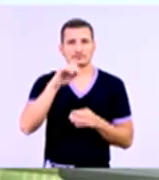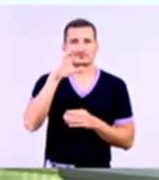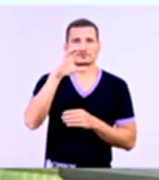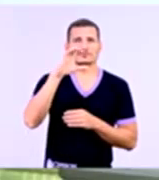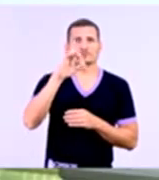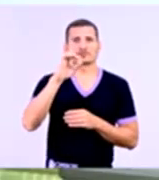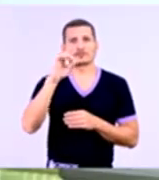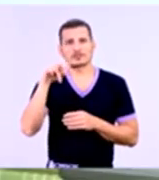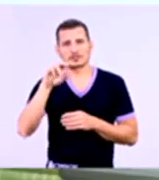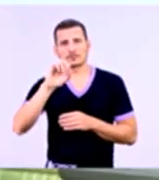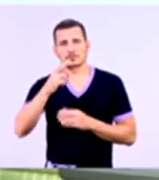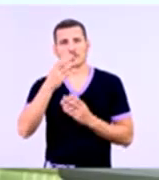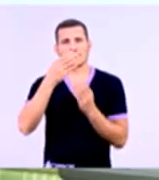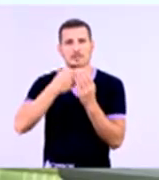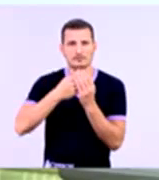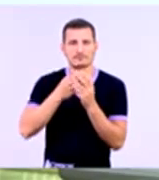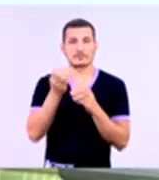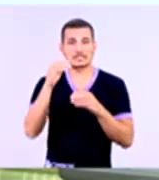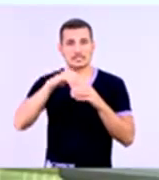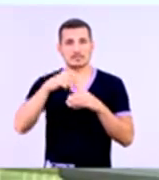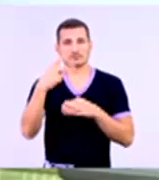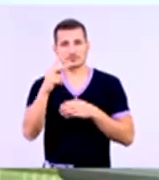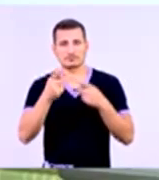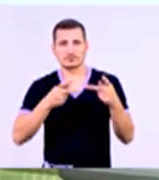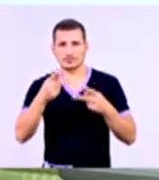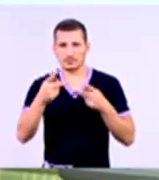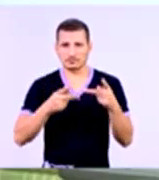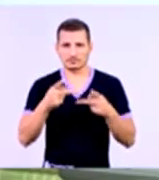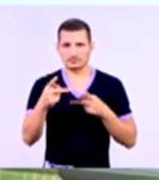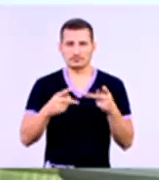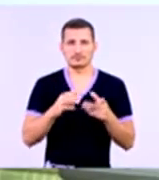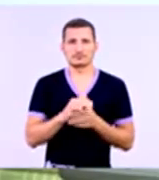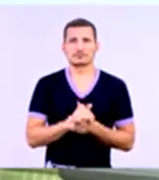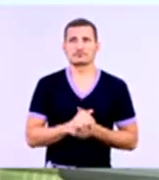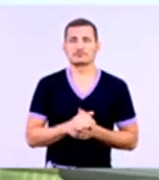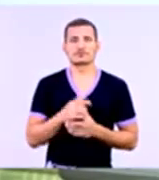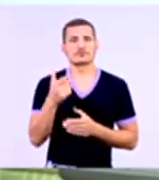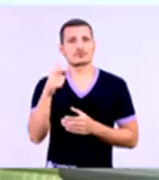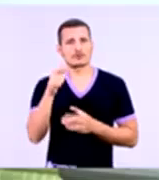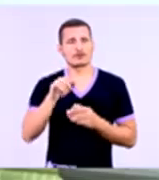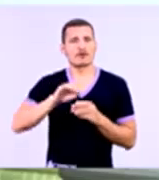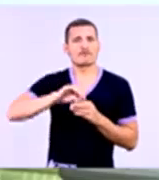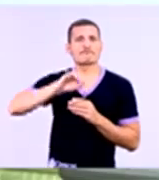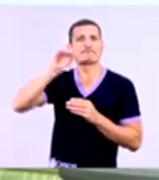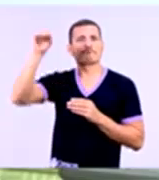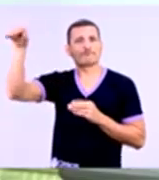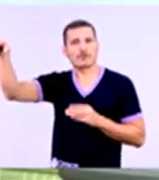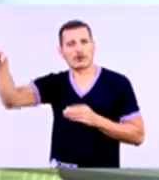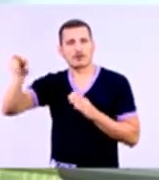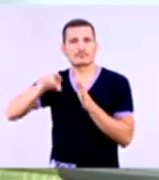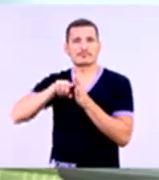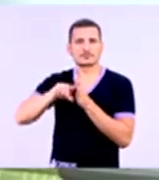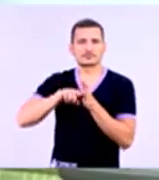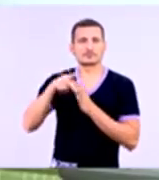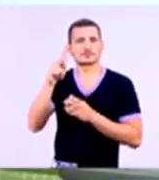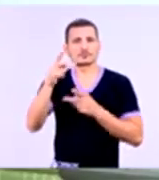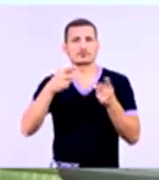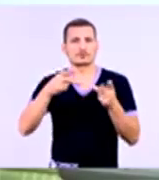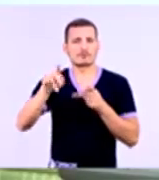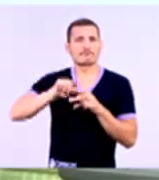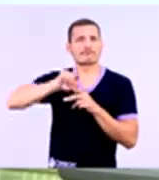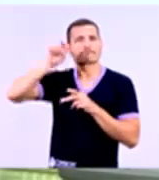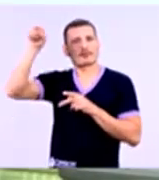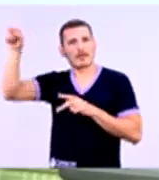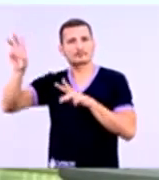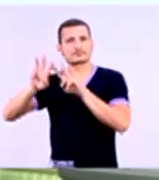arquivos do Bootstrap dentro do seu projeto, para que não haja consulta externa, ou seja, para que o seu projeto não vá lá no site